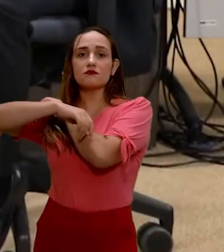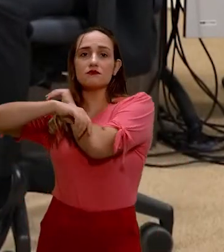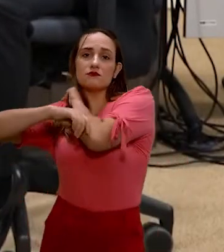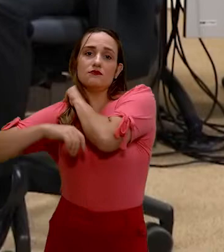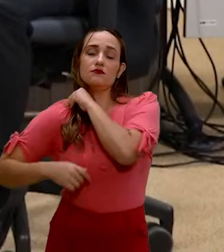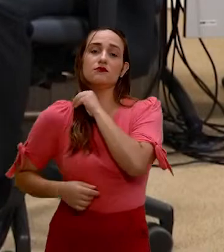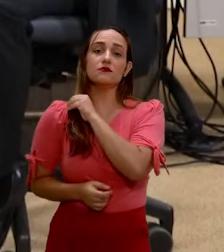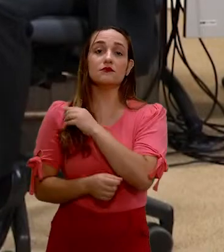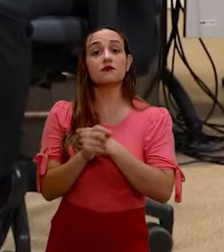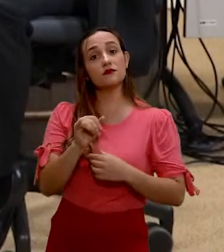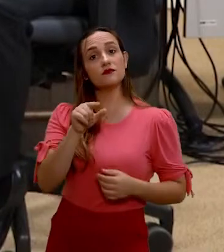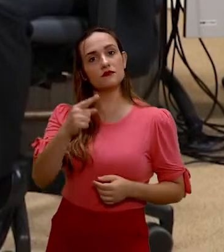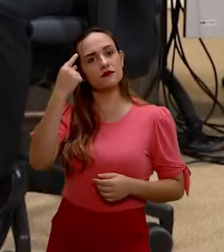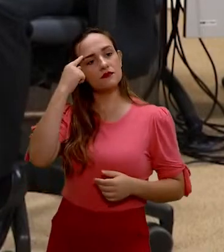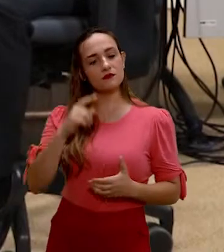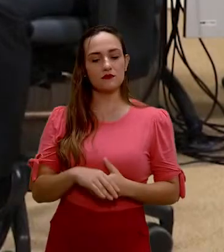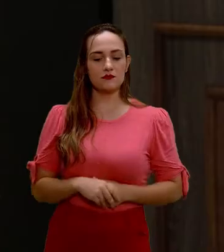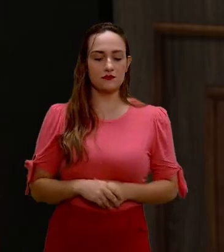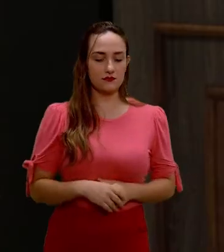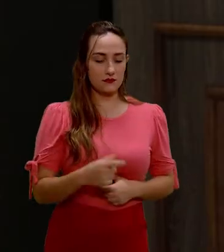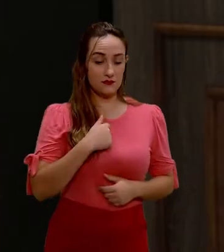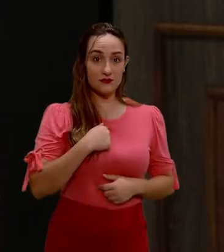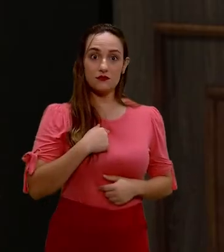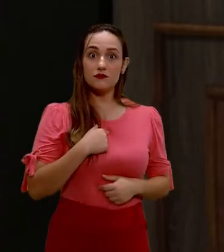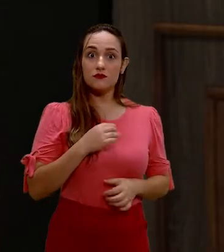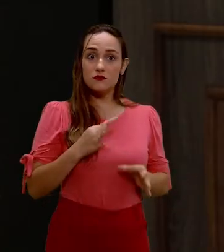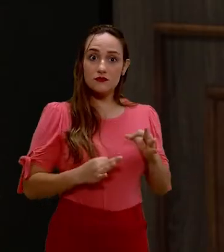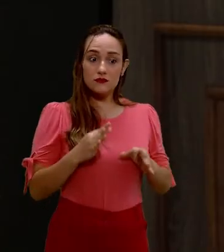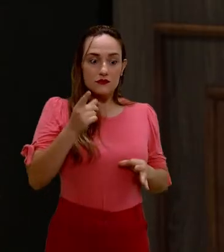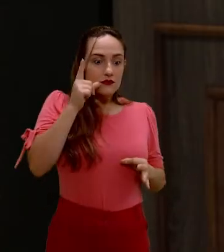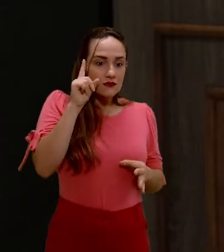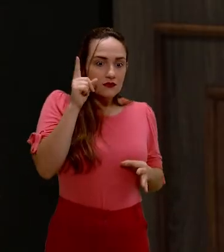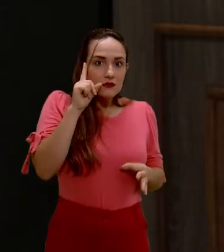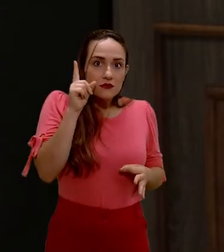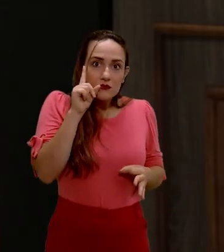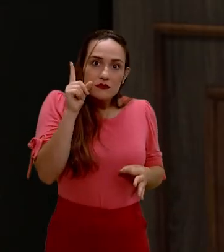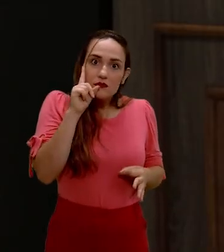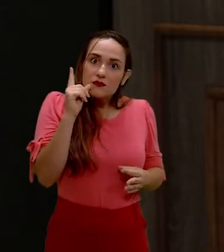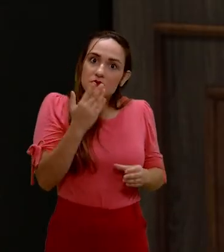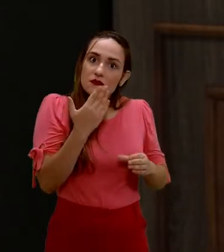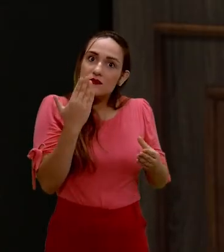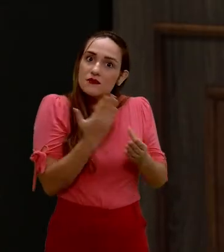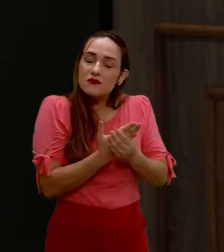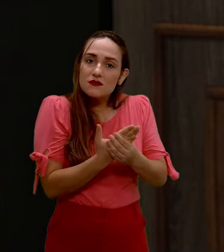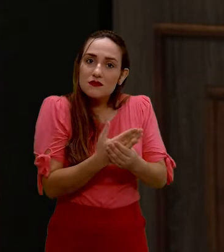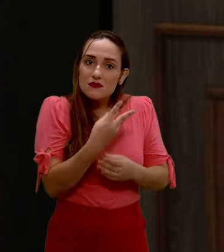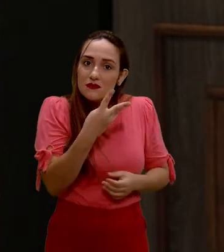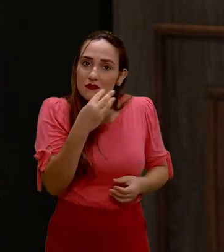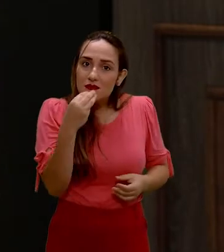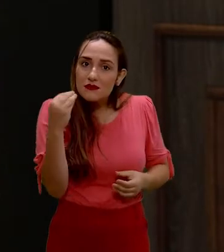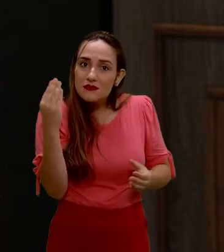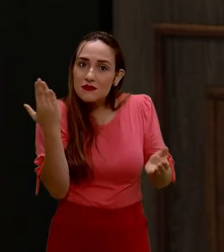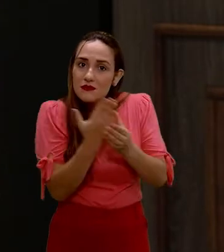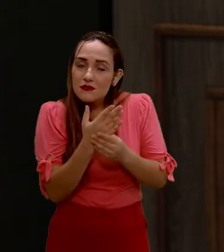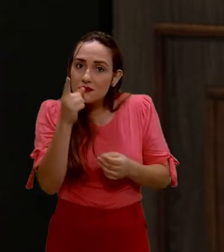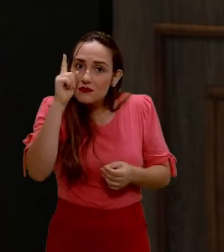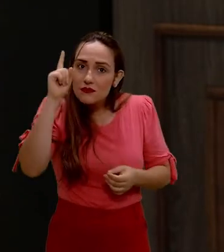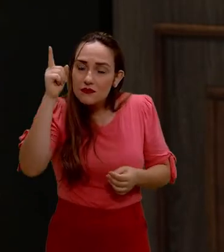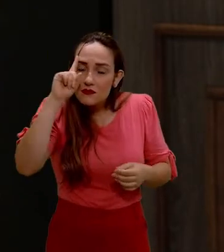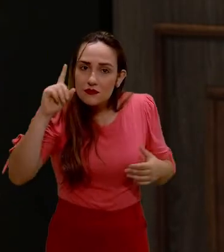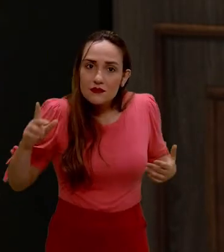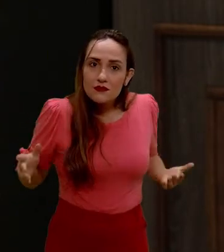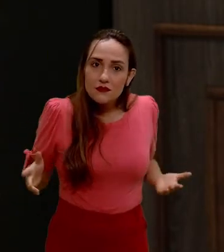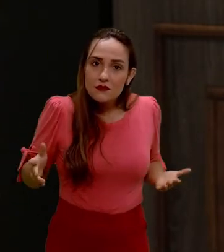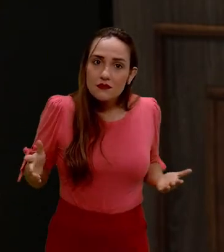se pensar bem, para o juiz produzir isso diariamente, ou sentenciar isso, é muito difícil. Para ter um